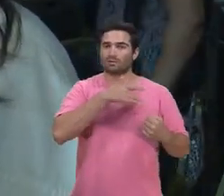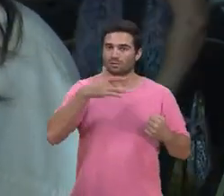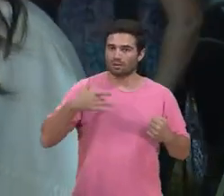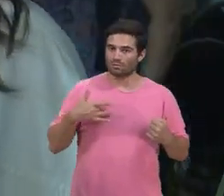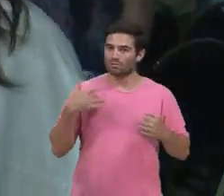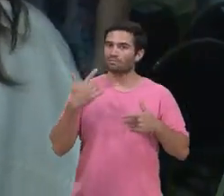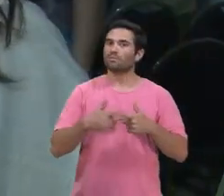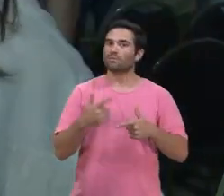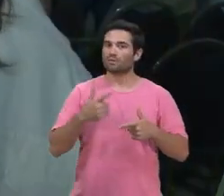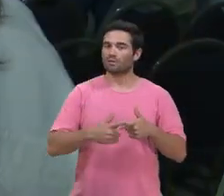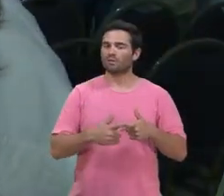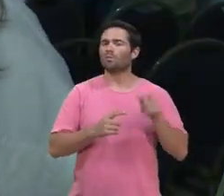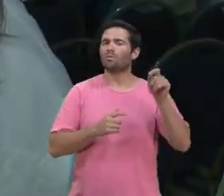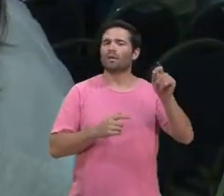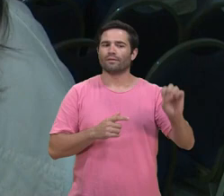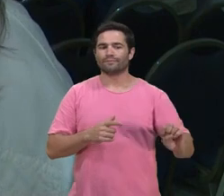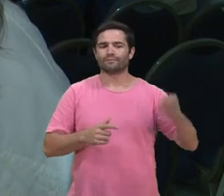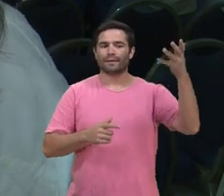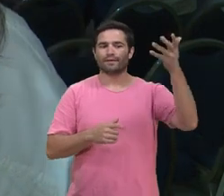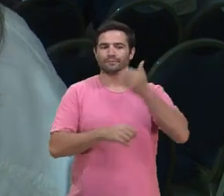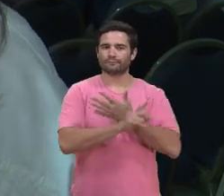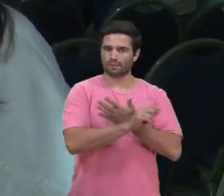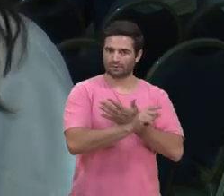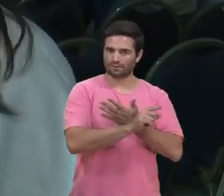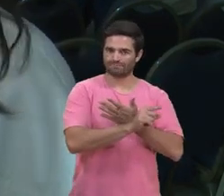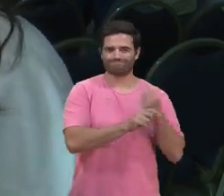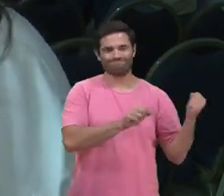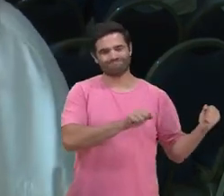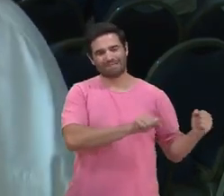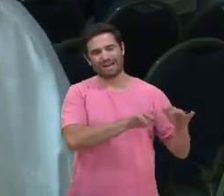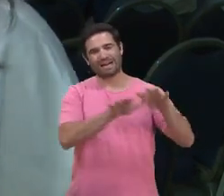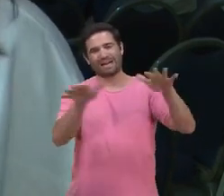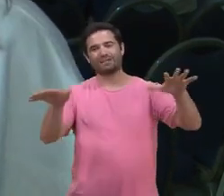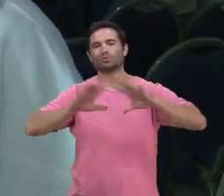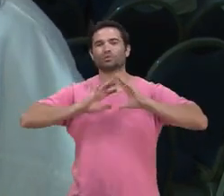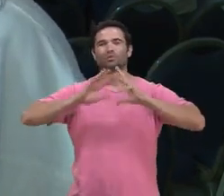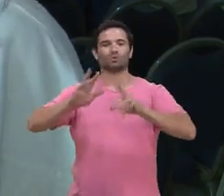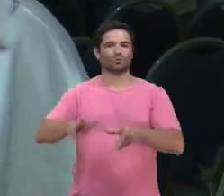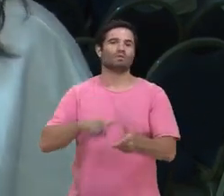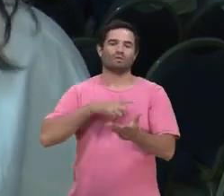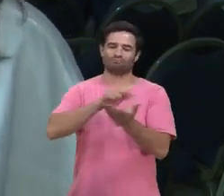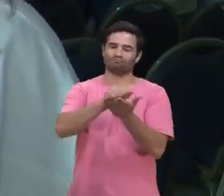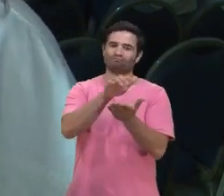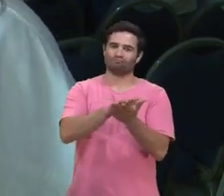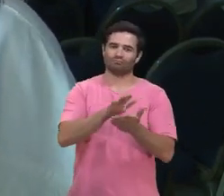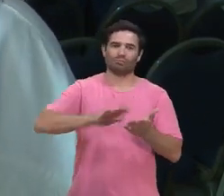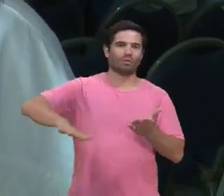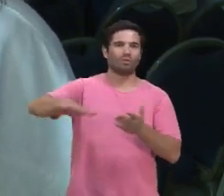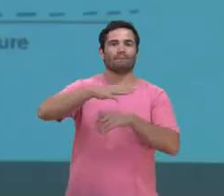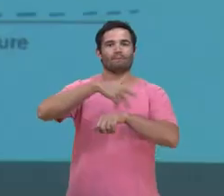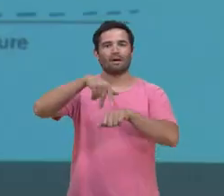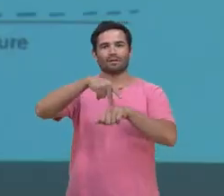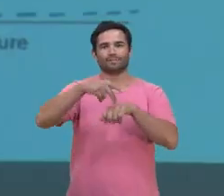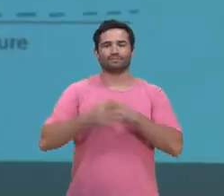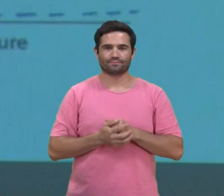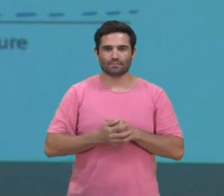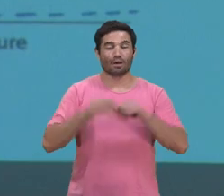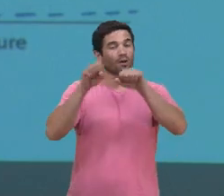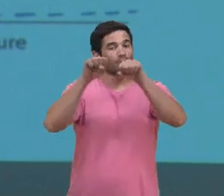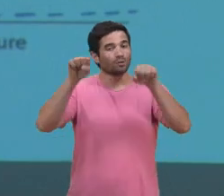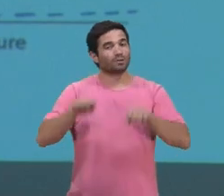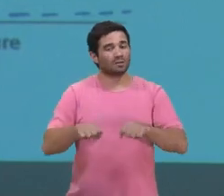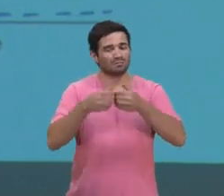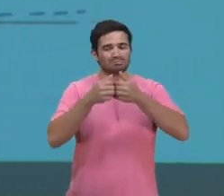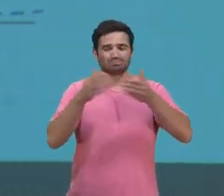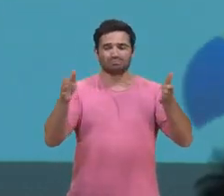na saúde, porque algo que acontece no Pantanal, ele atinge toda a população sul-mato-grossense e todo o país. O sistema